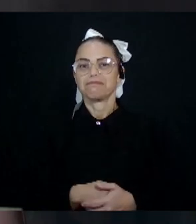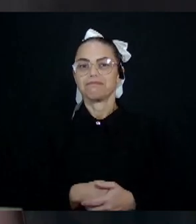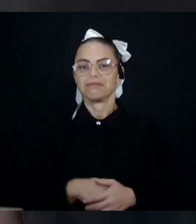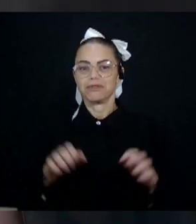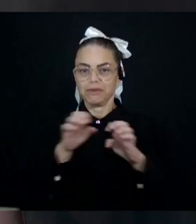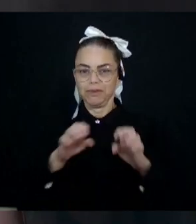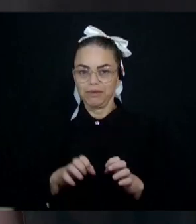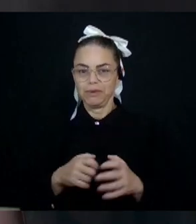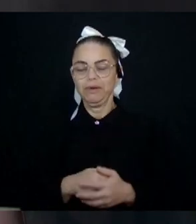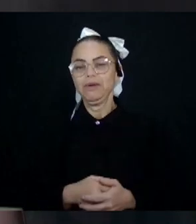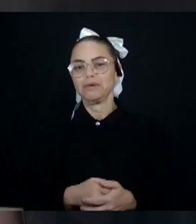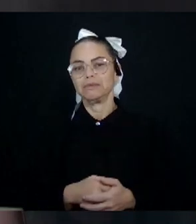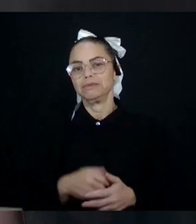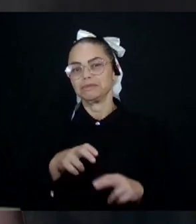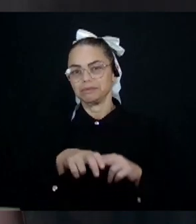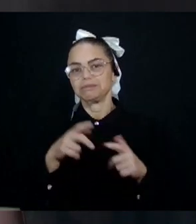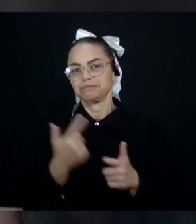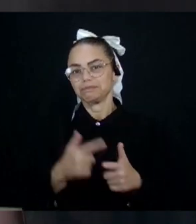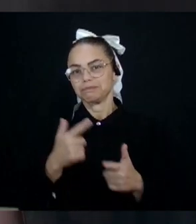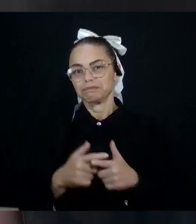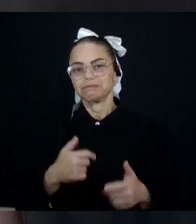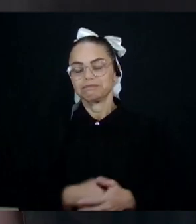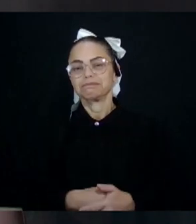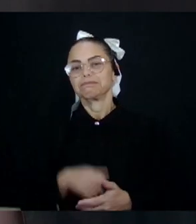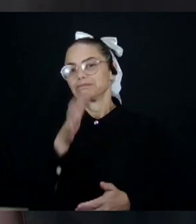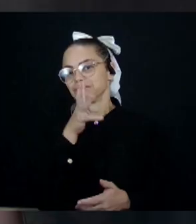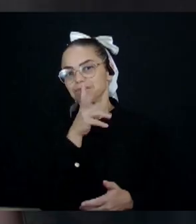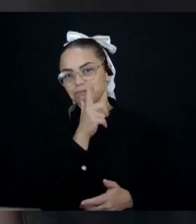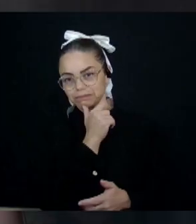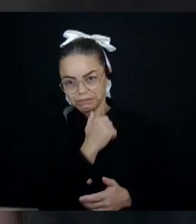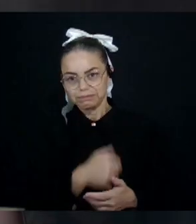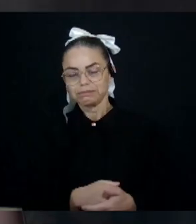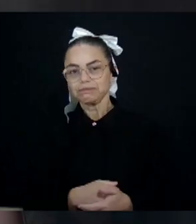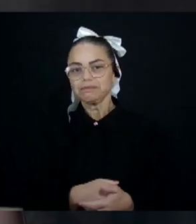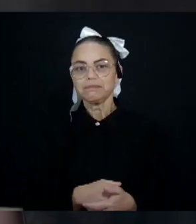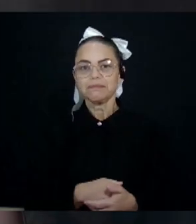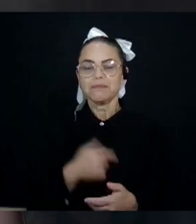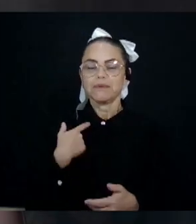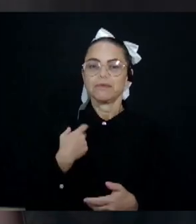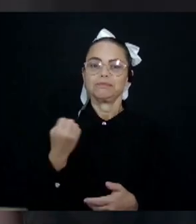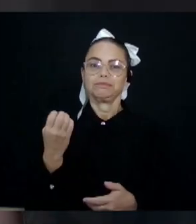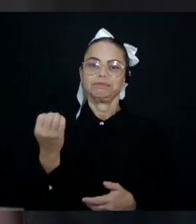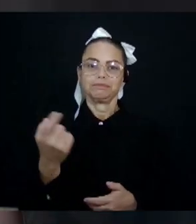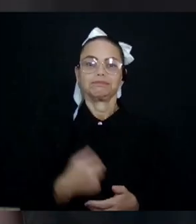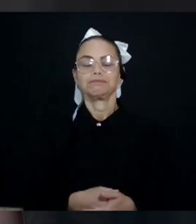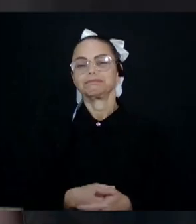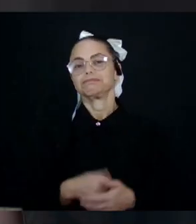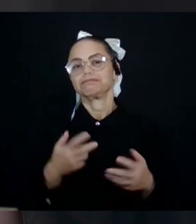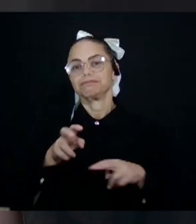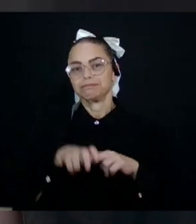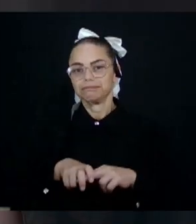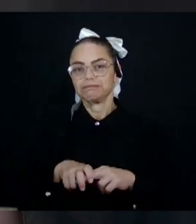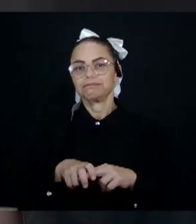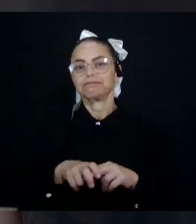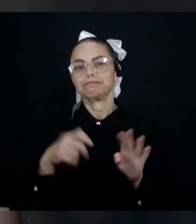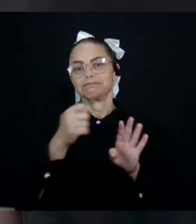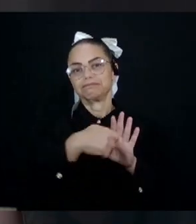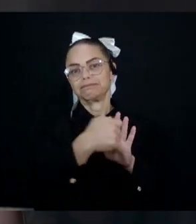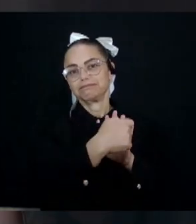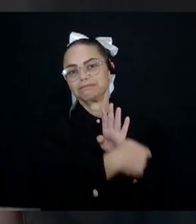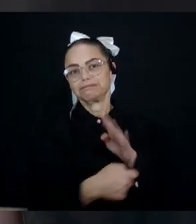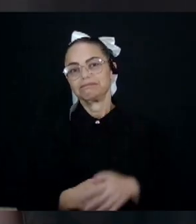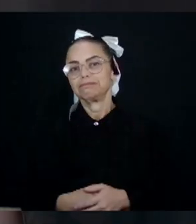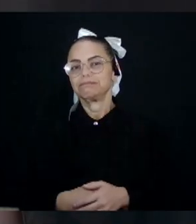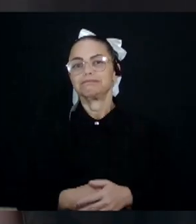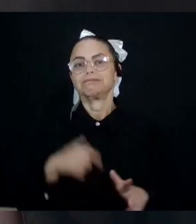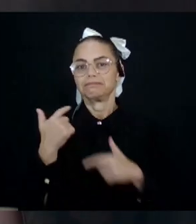rotina. É porque, de fato, ela leva um tempo, né? A gente não chega de viagem num dia, senta, coloca no calendário todas as nossas atividades e